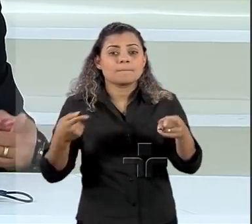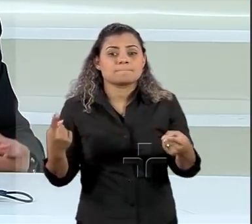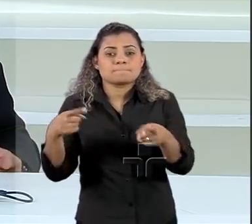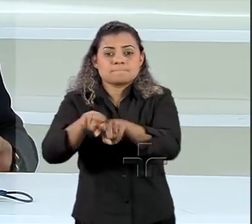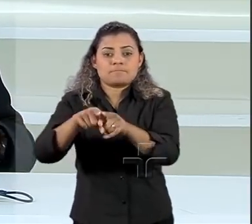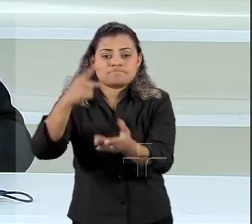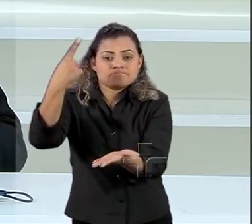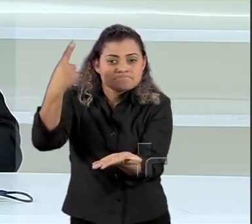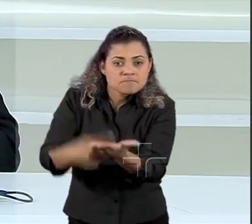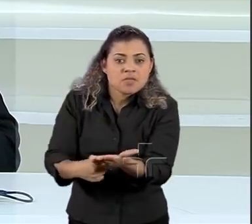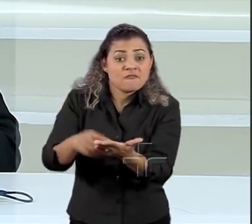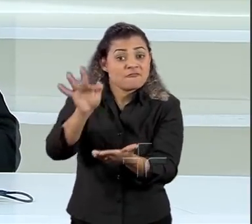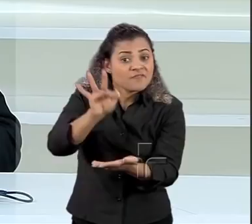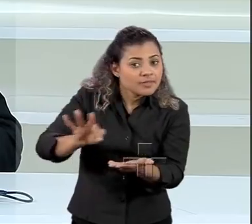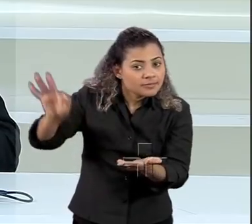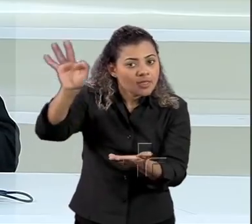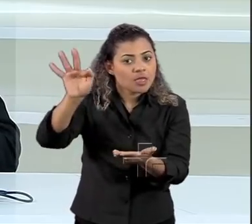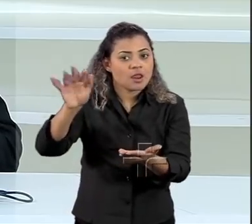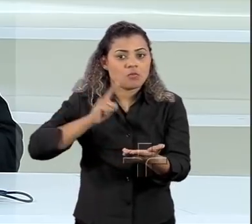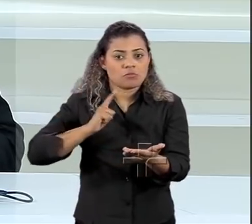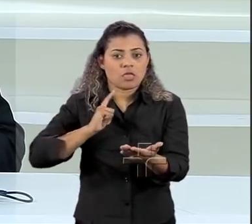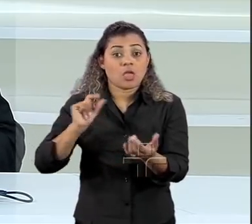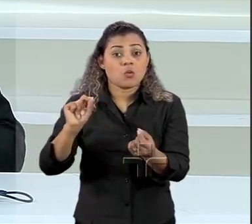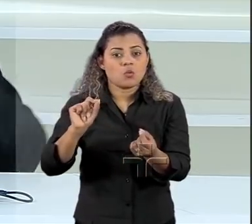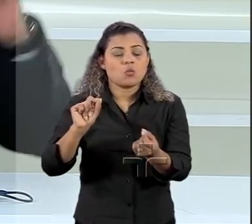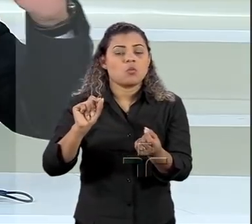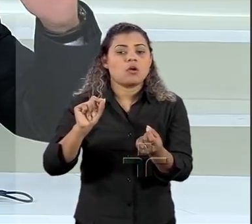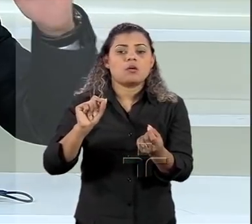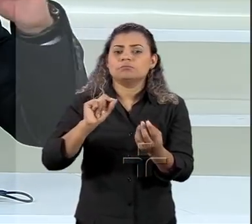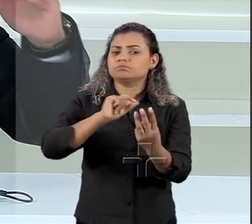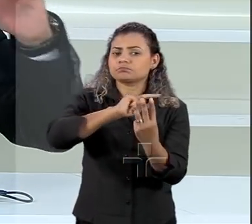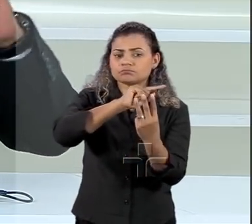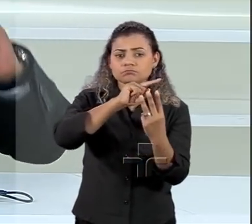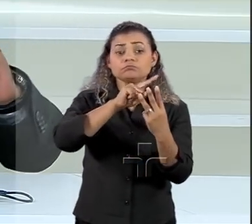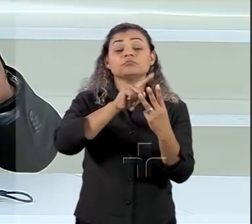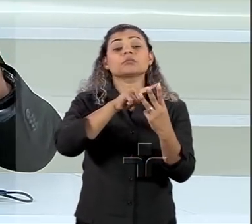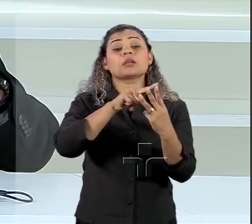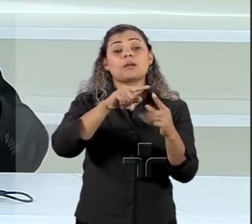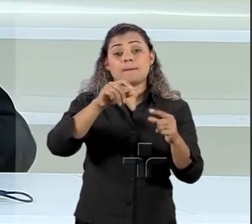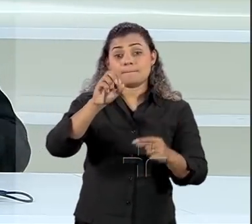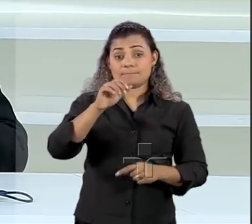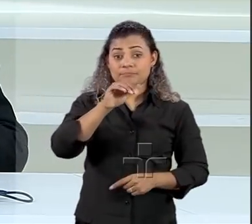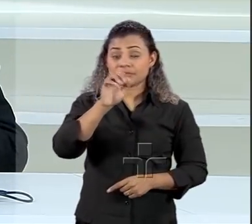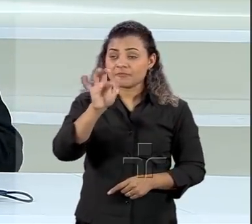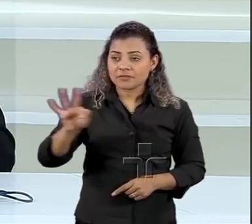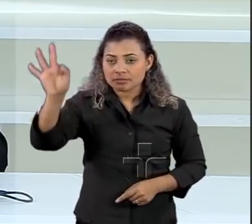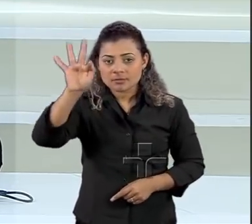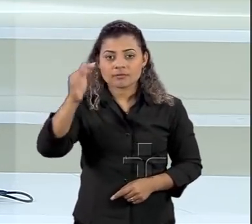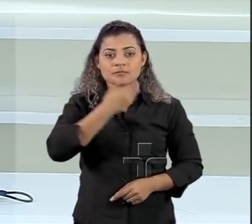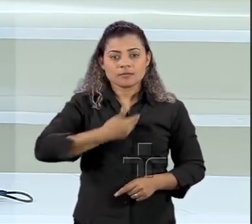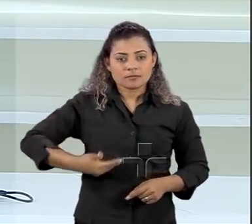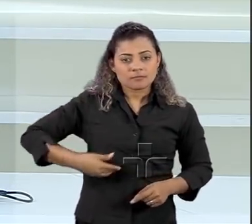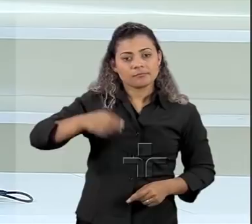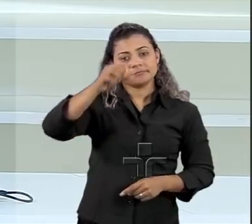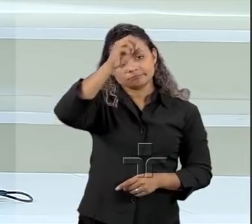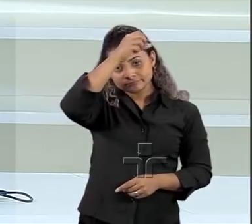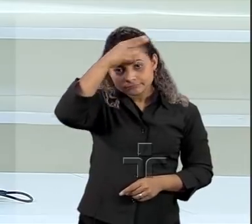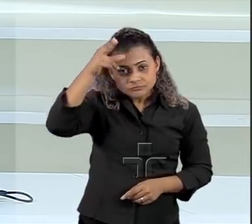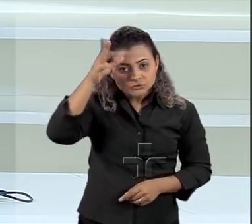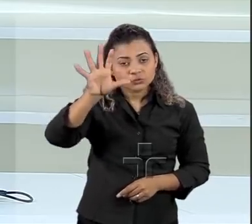federativo, reorganizando competências nos 3 níveis, União, Estado e municípios, precisamos também de um